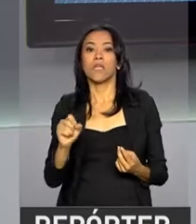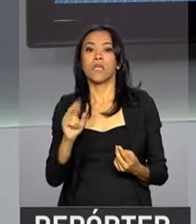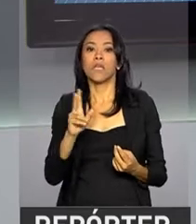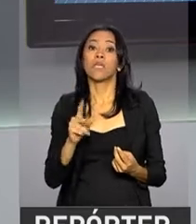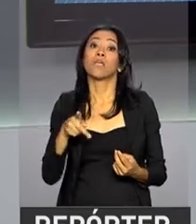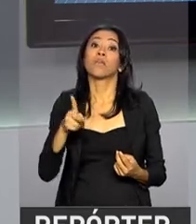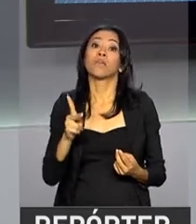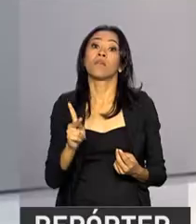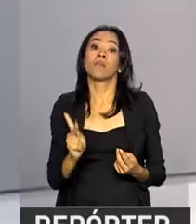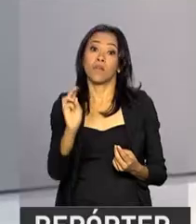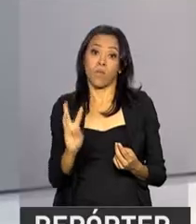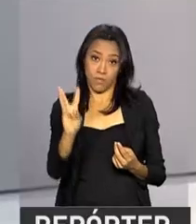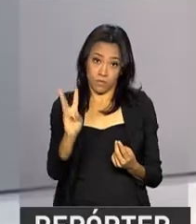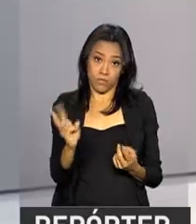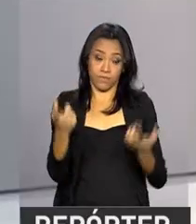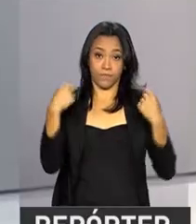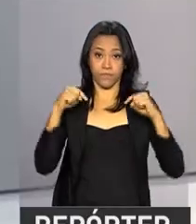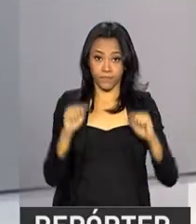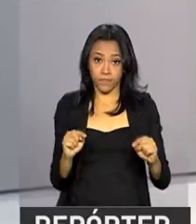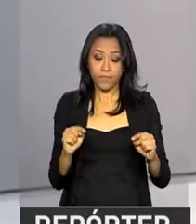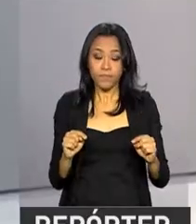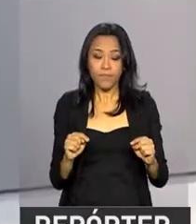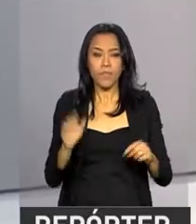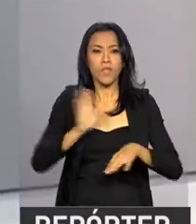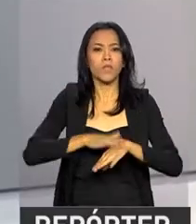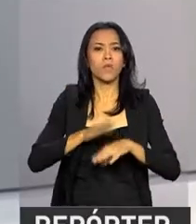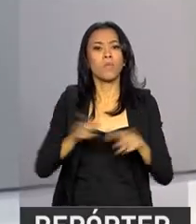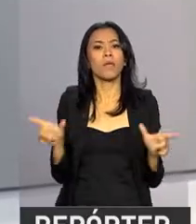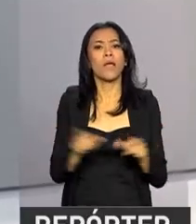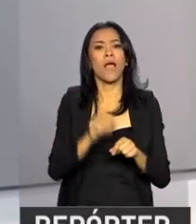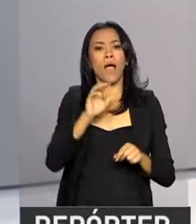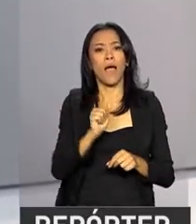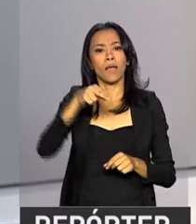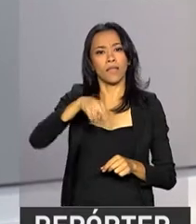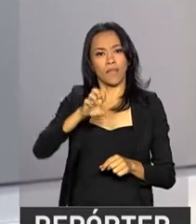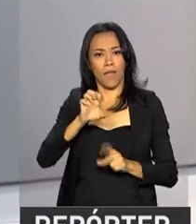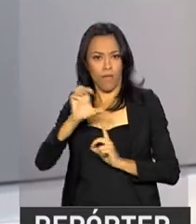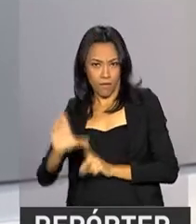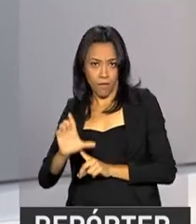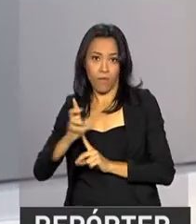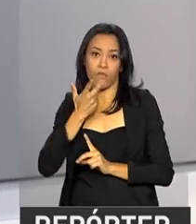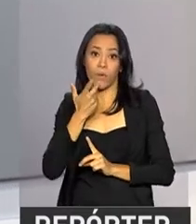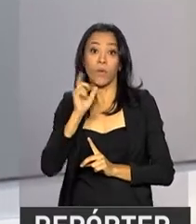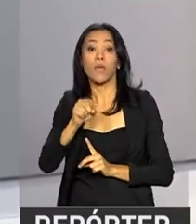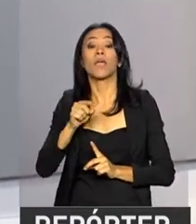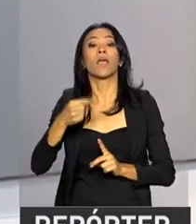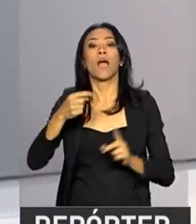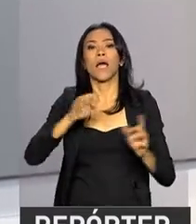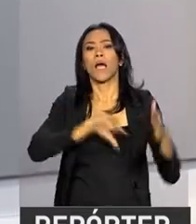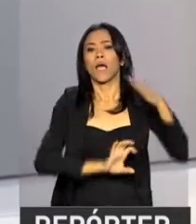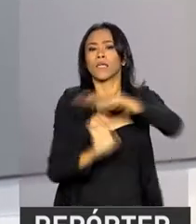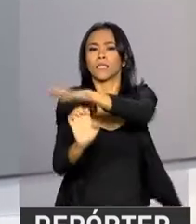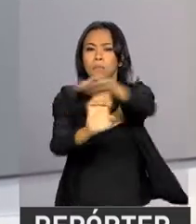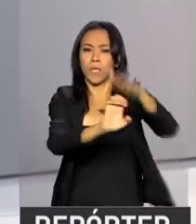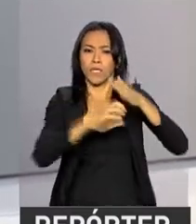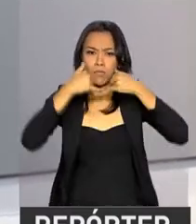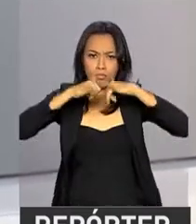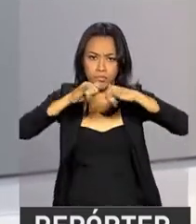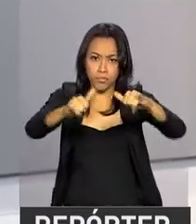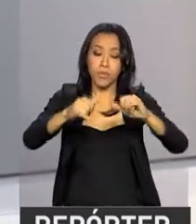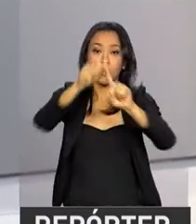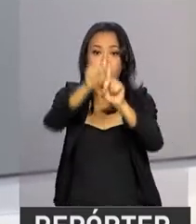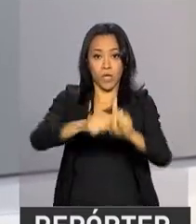100 kWh consumidos. E ainda sobre a ANEEL, a agência determinou que as concessionárias de energia elétrica realizem no mês de